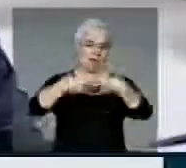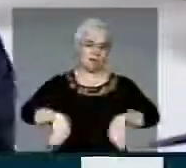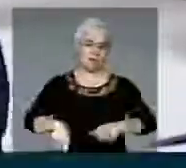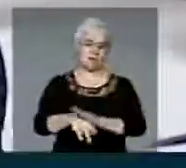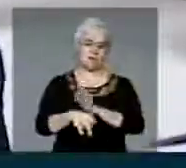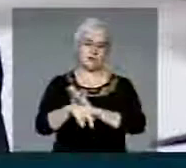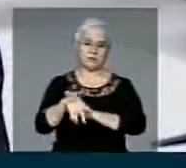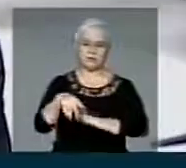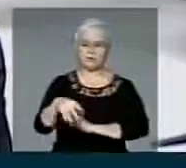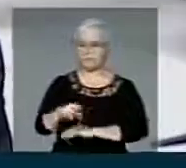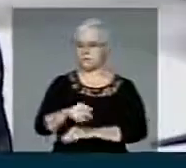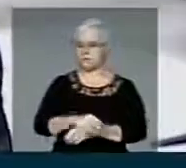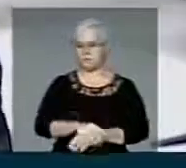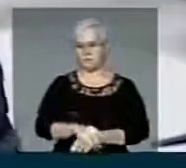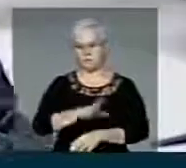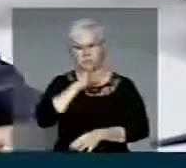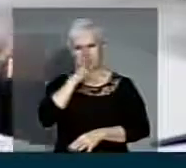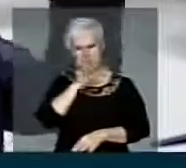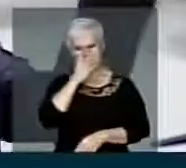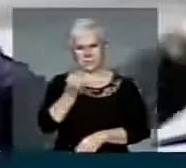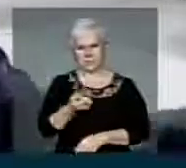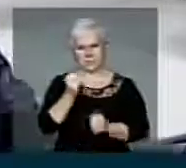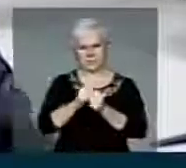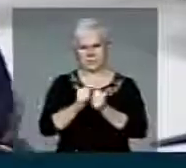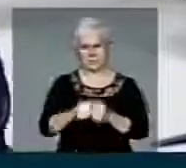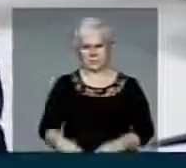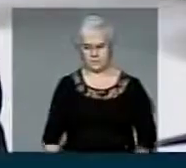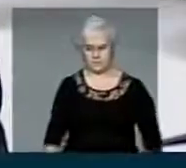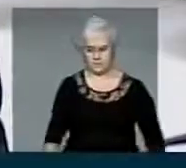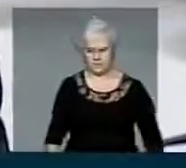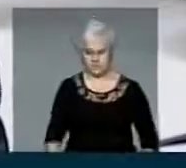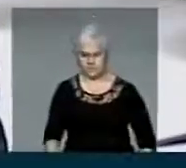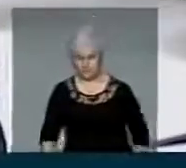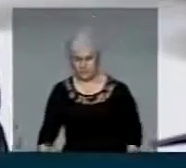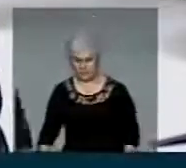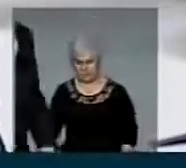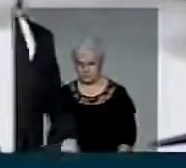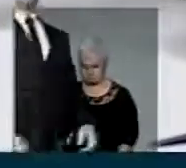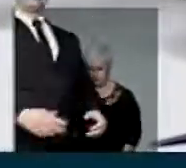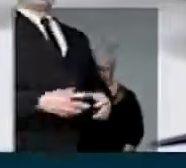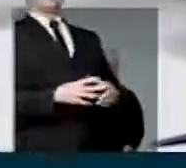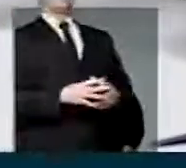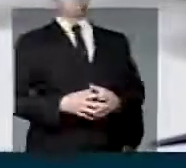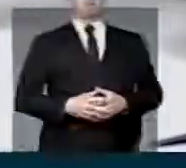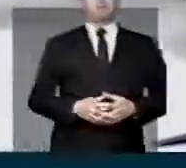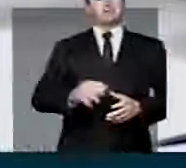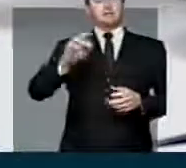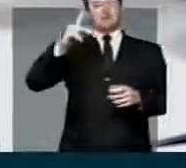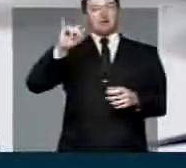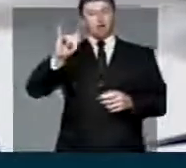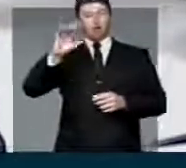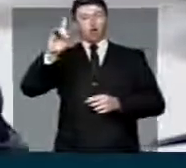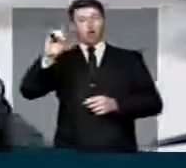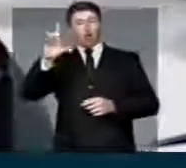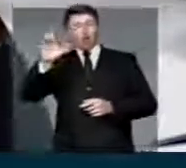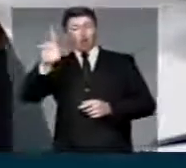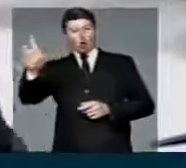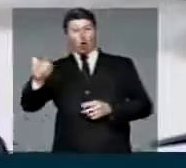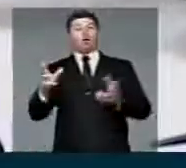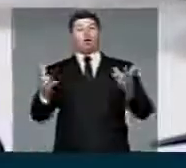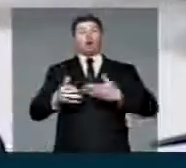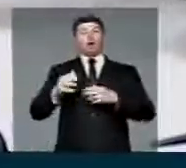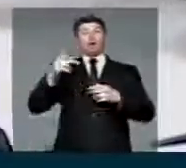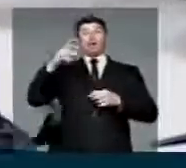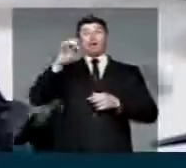83, CPI do orçamento, 92, CPI do colo, agora CPI da Petrobras, onde